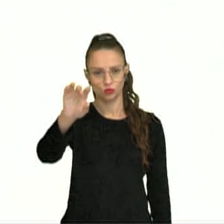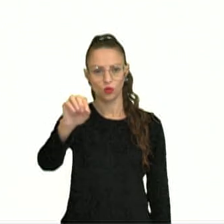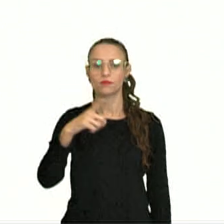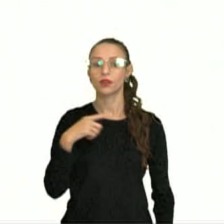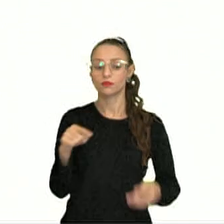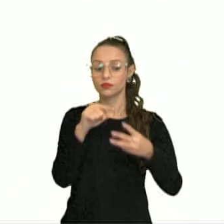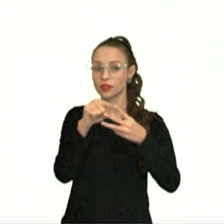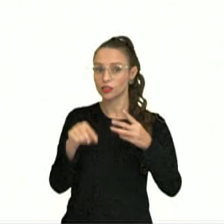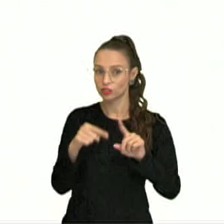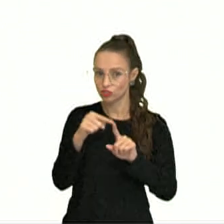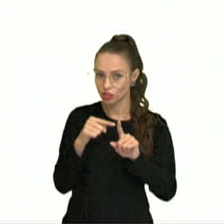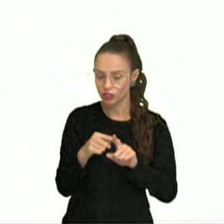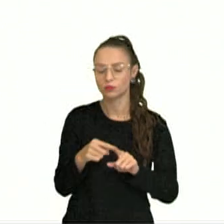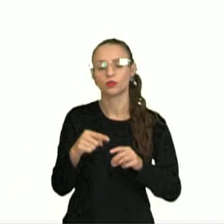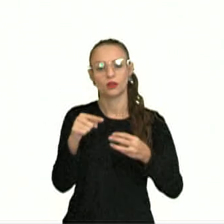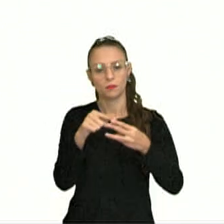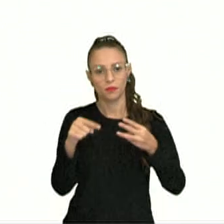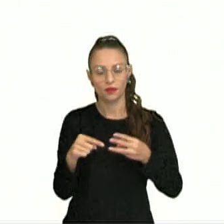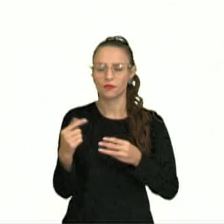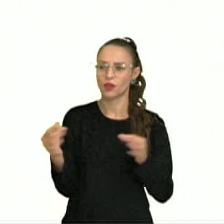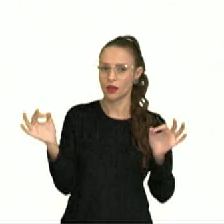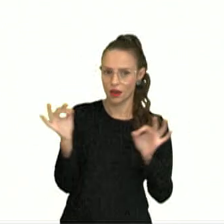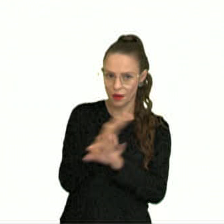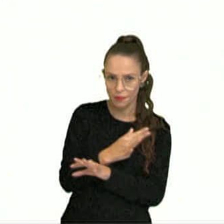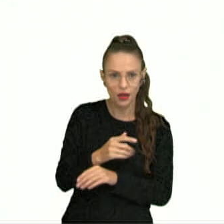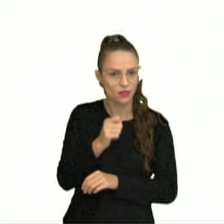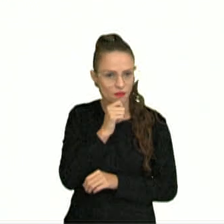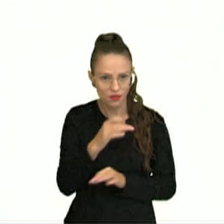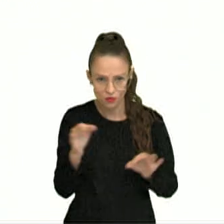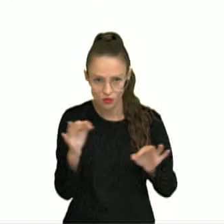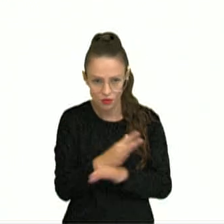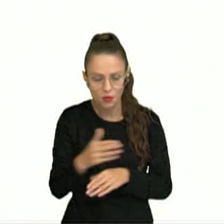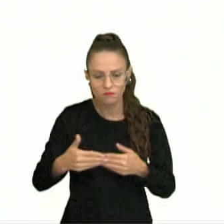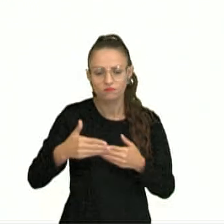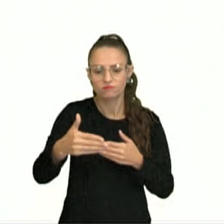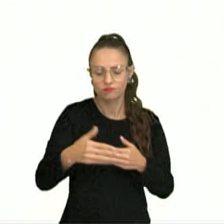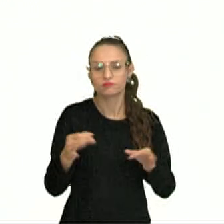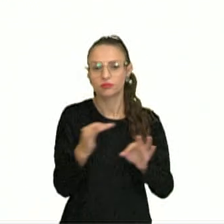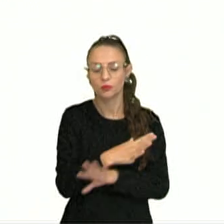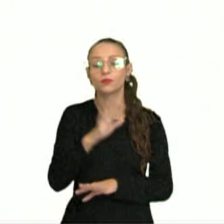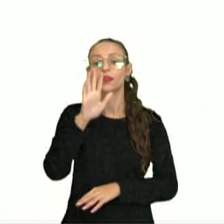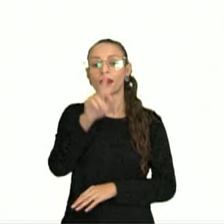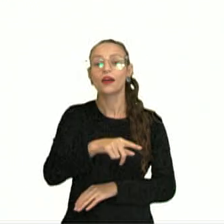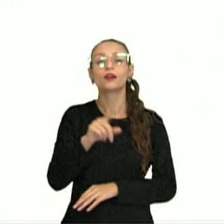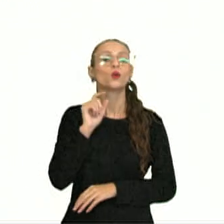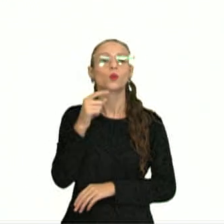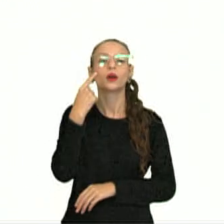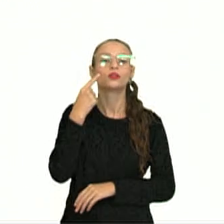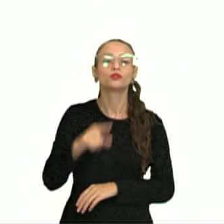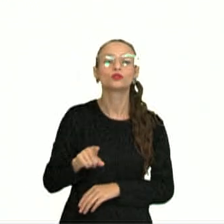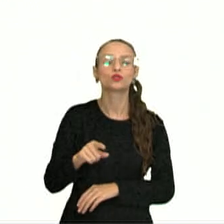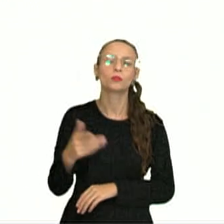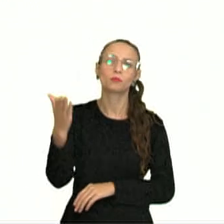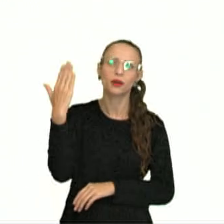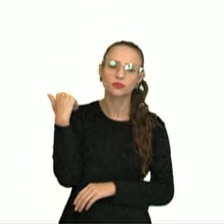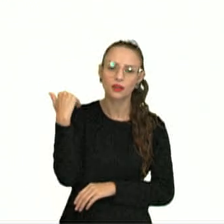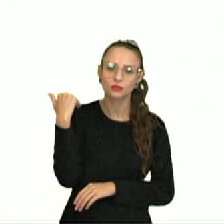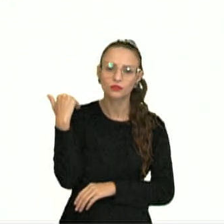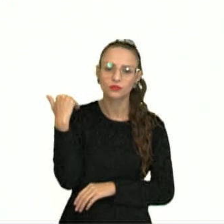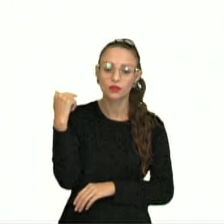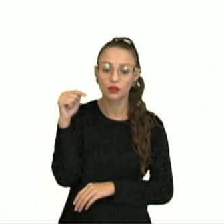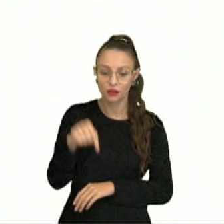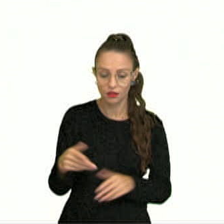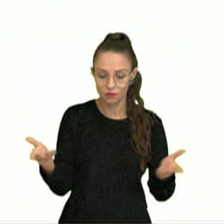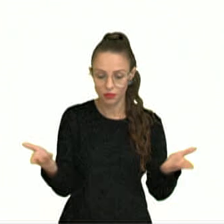pretérito, né? Pretérito perfeito, imperfeito, mais que perfeito. Mas o importante aqui é descobrir, né? Se é passado, presente, futuro